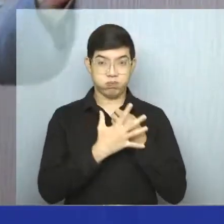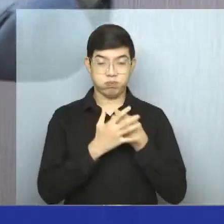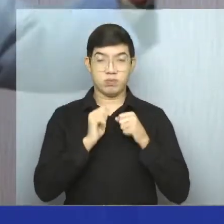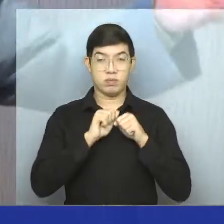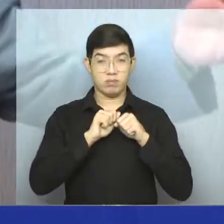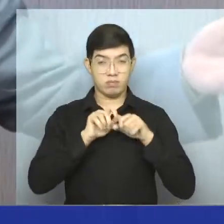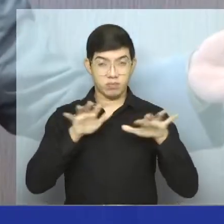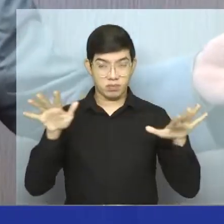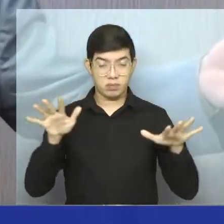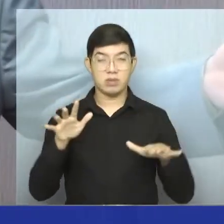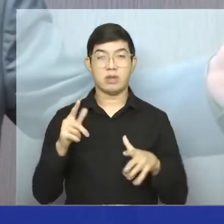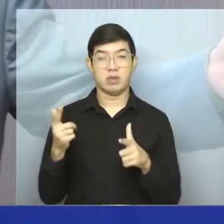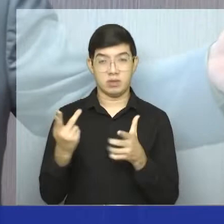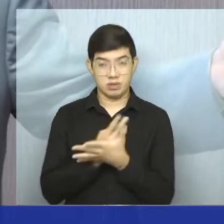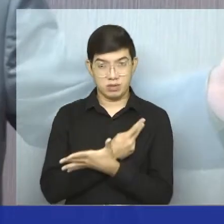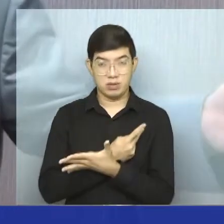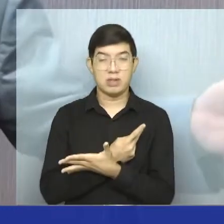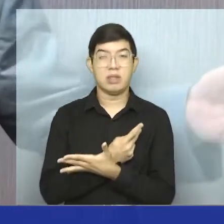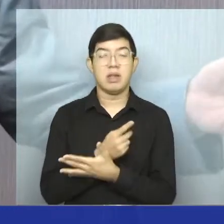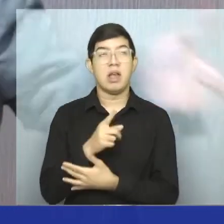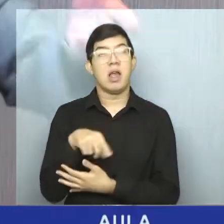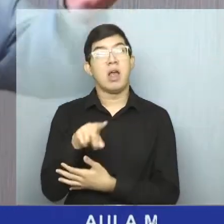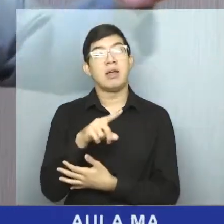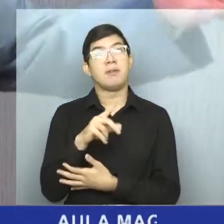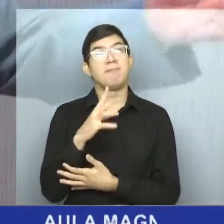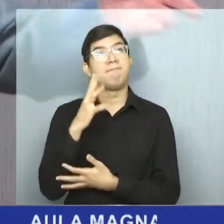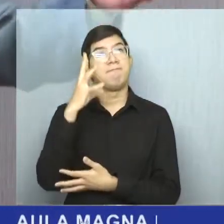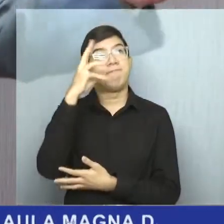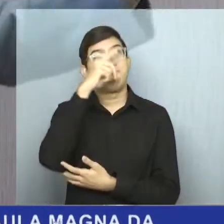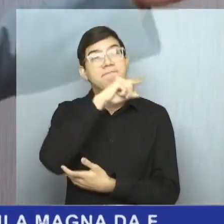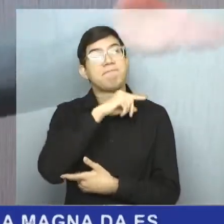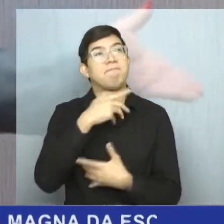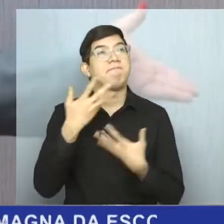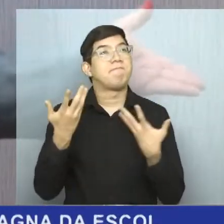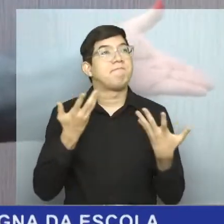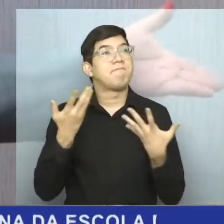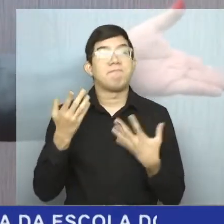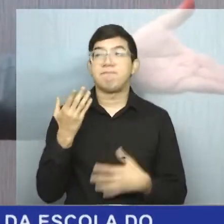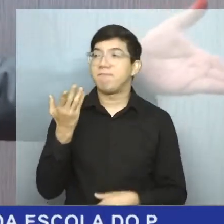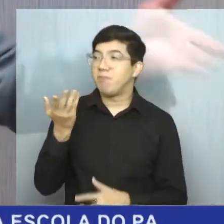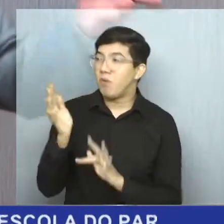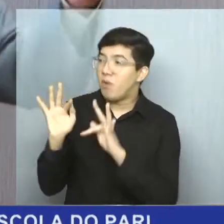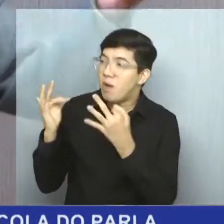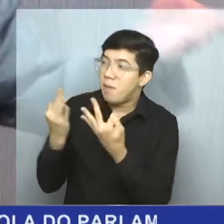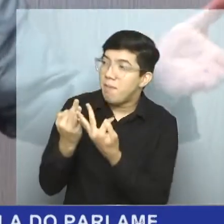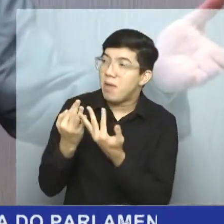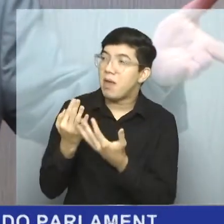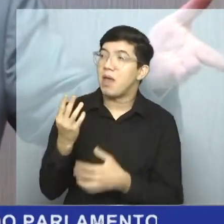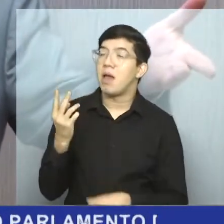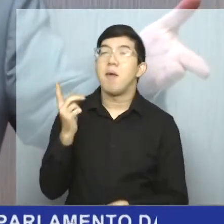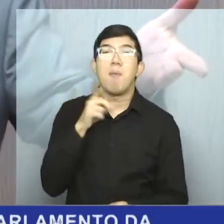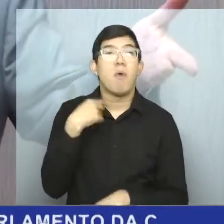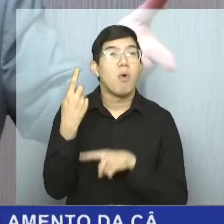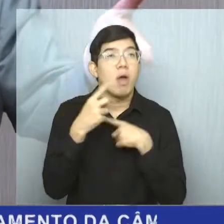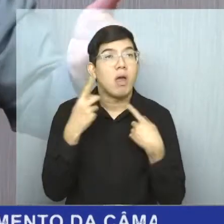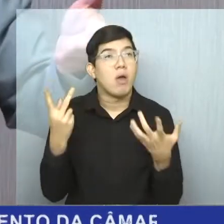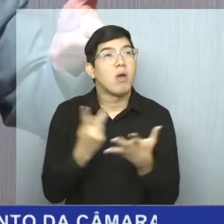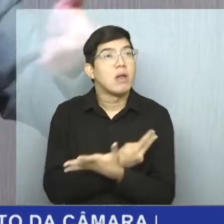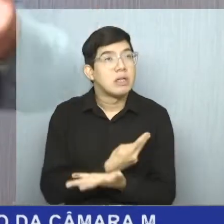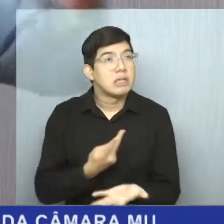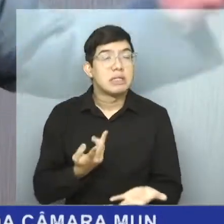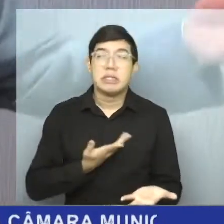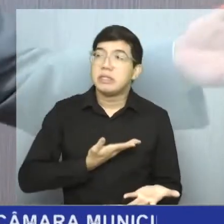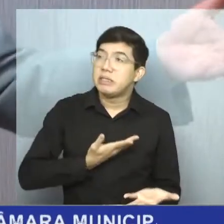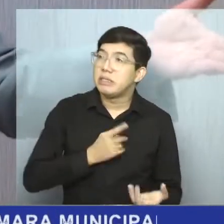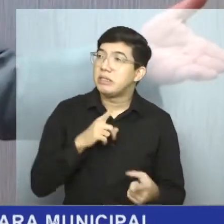nós todos distraídos de forma macabra, com nossos parentes, amigos morrendo, o Parlamento Federal Brasileiro,